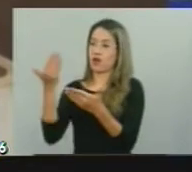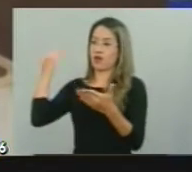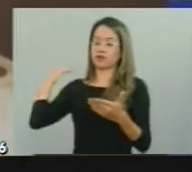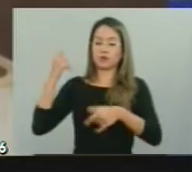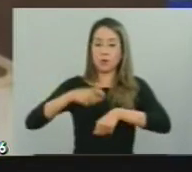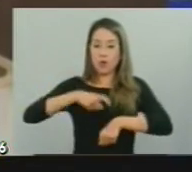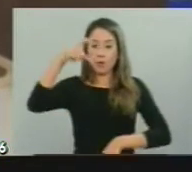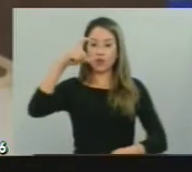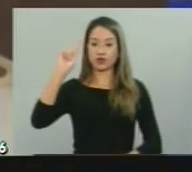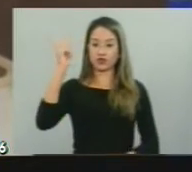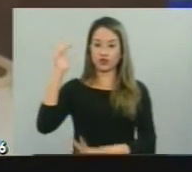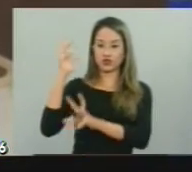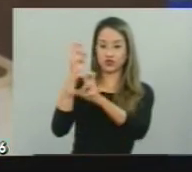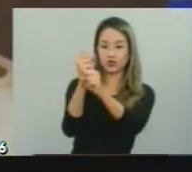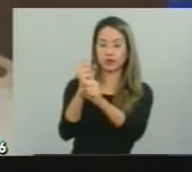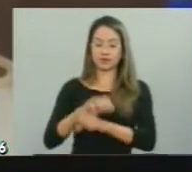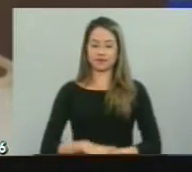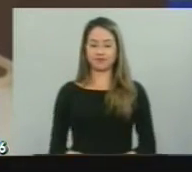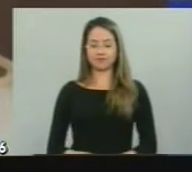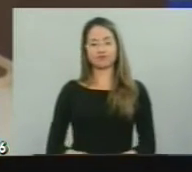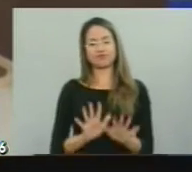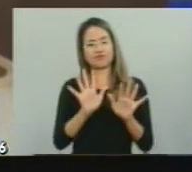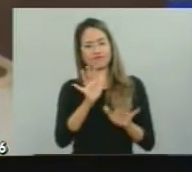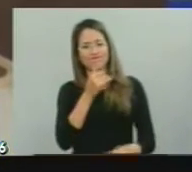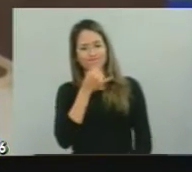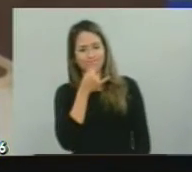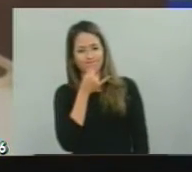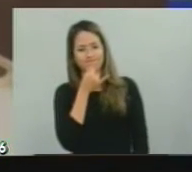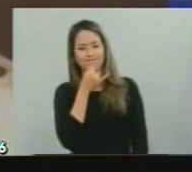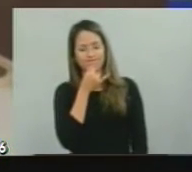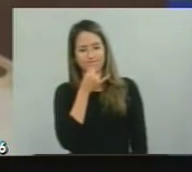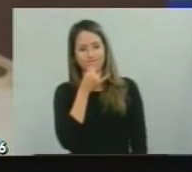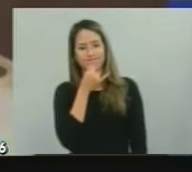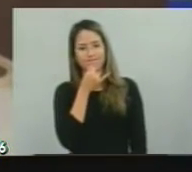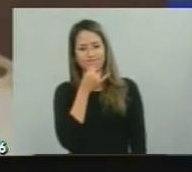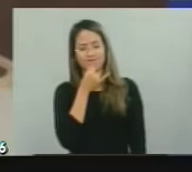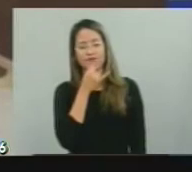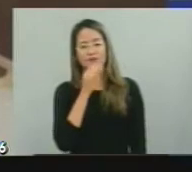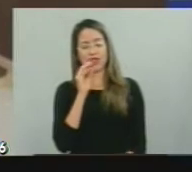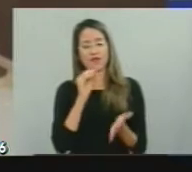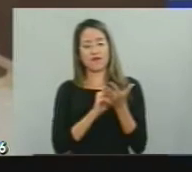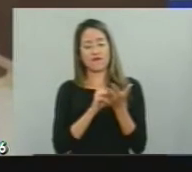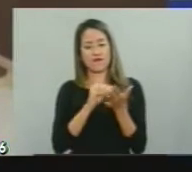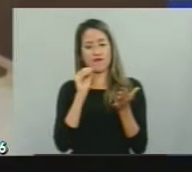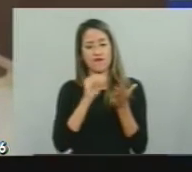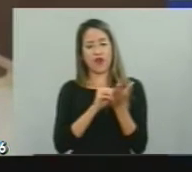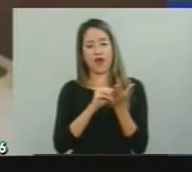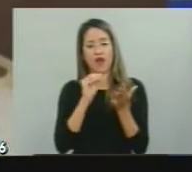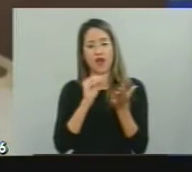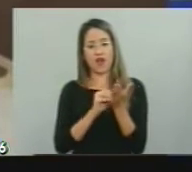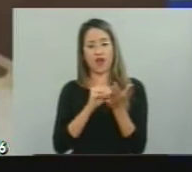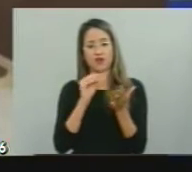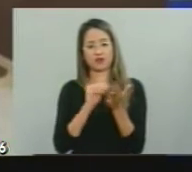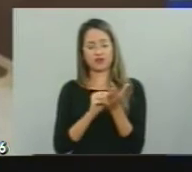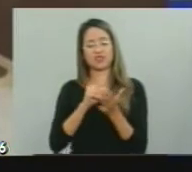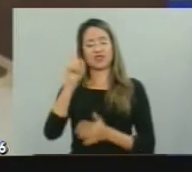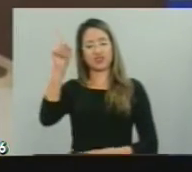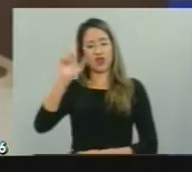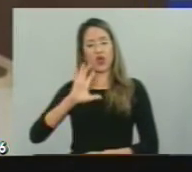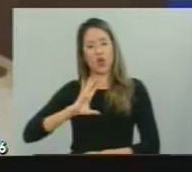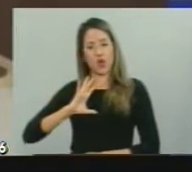história. Mas, lamentavelmente, falta altivez e